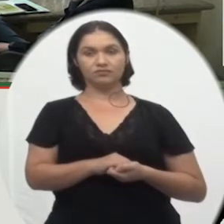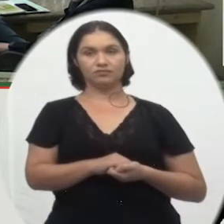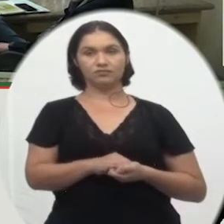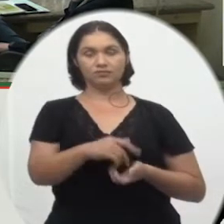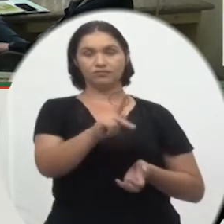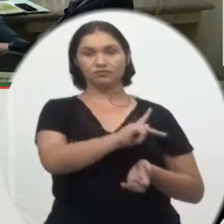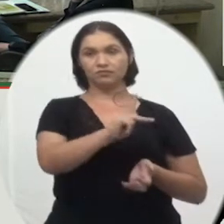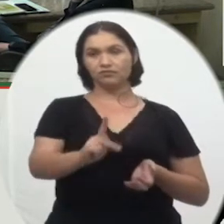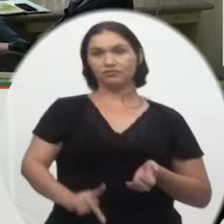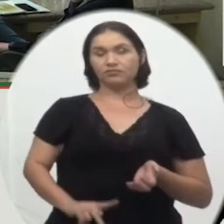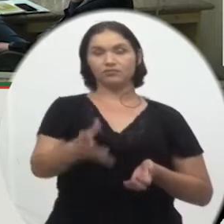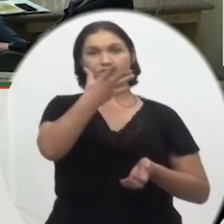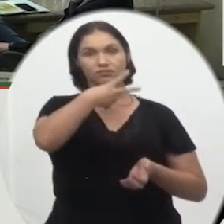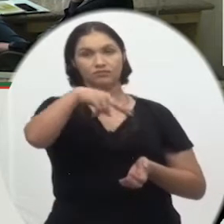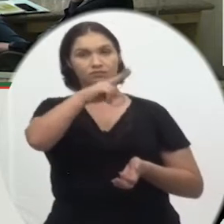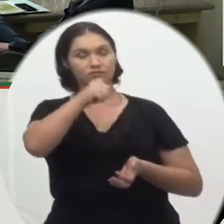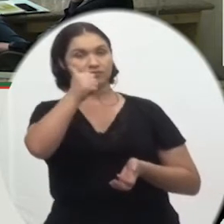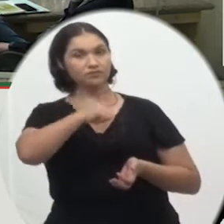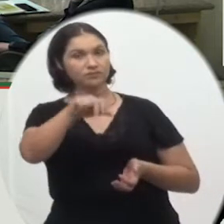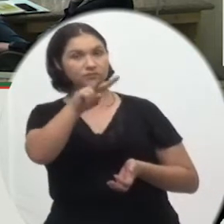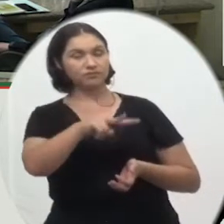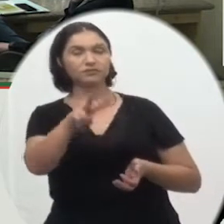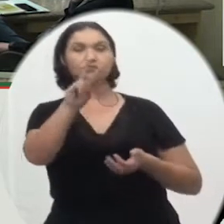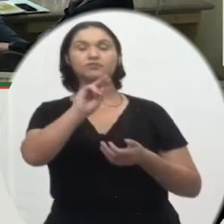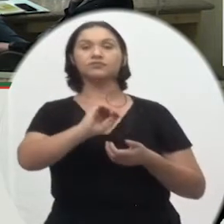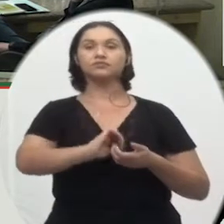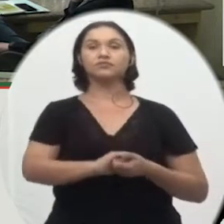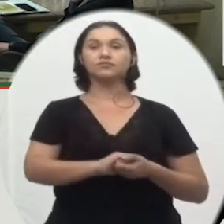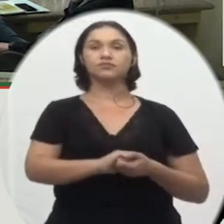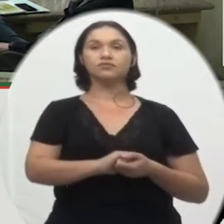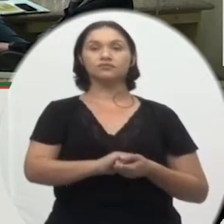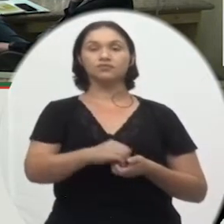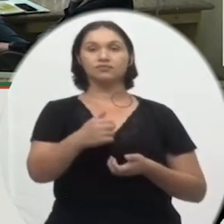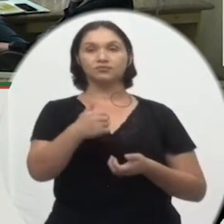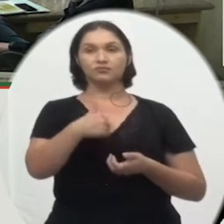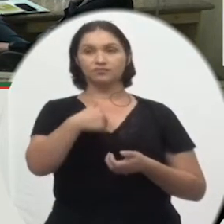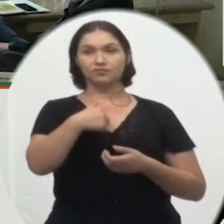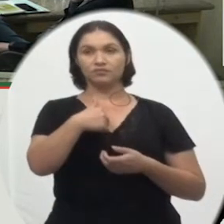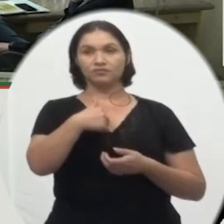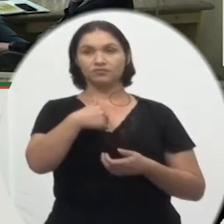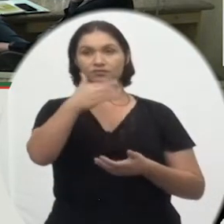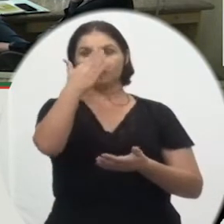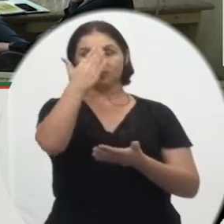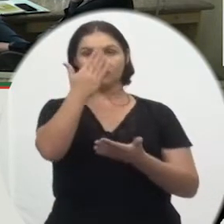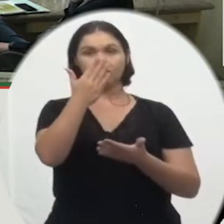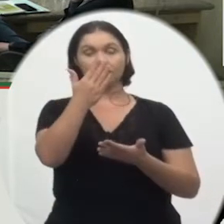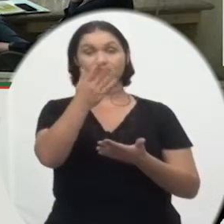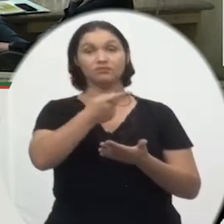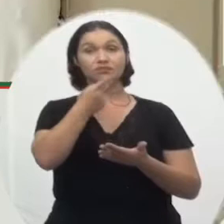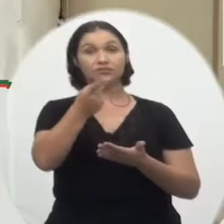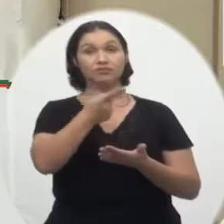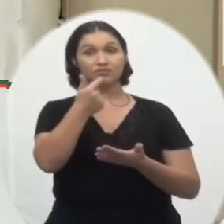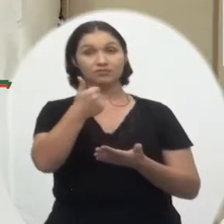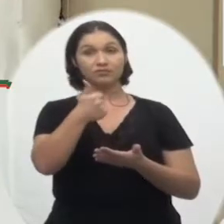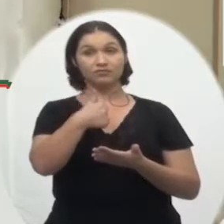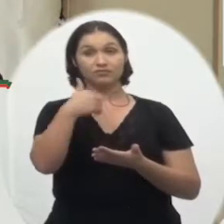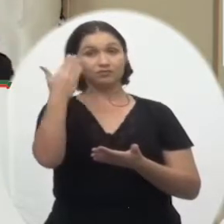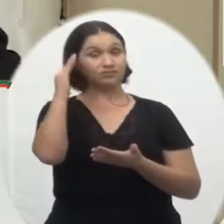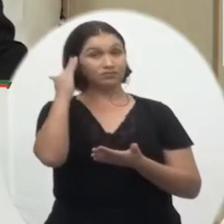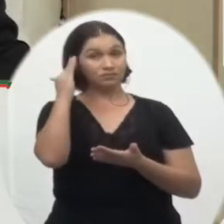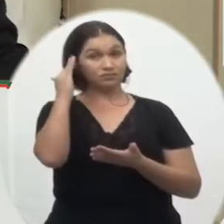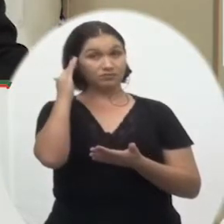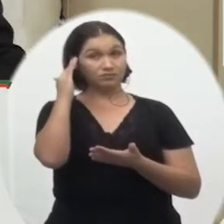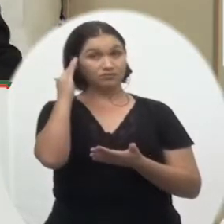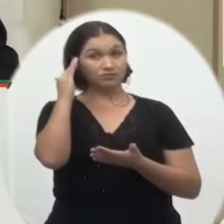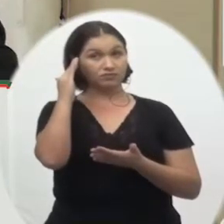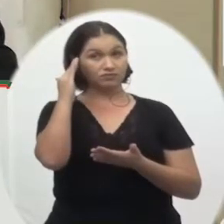Senhor presidente, senhores vereadores, vereadora, eu confesso que eu, sinceramente, eu não entendi